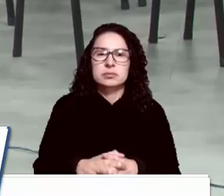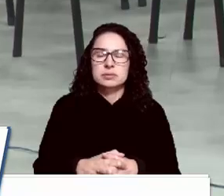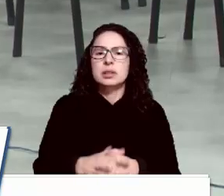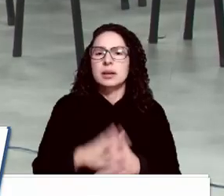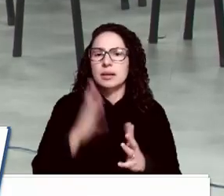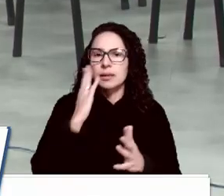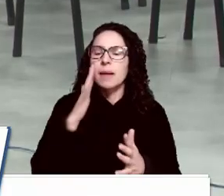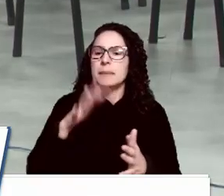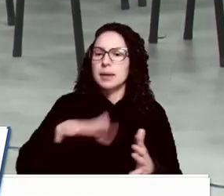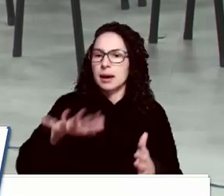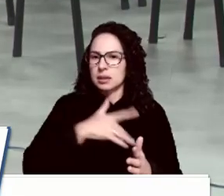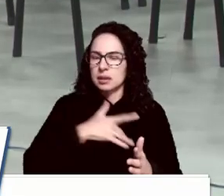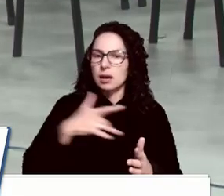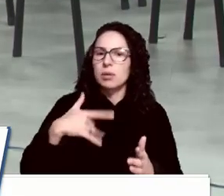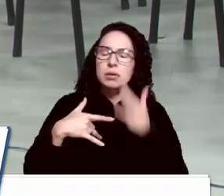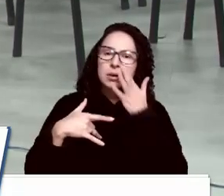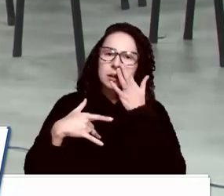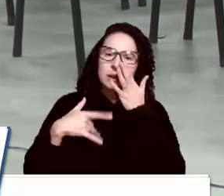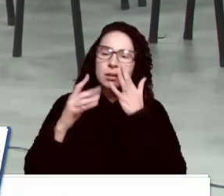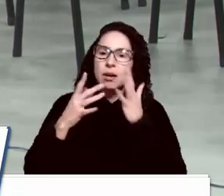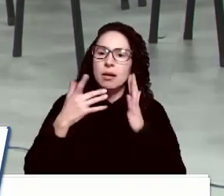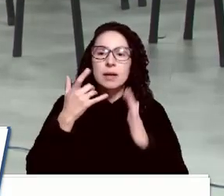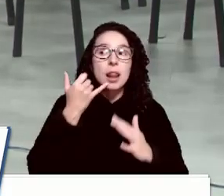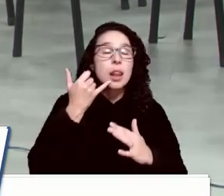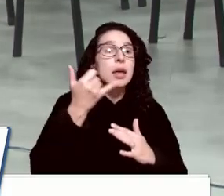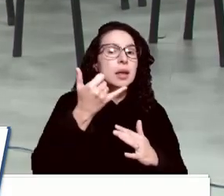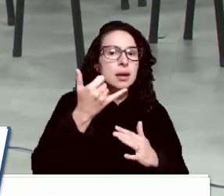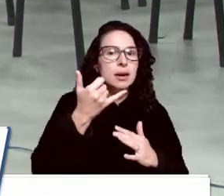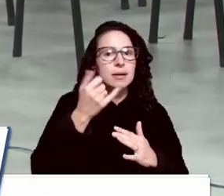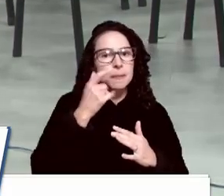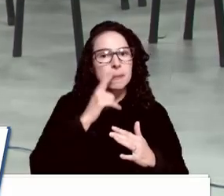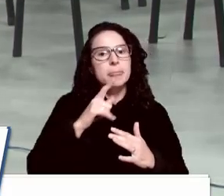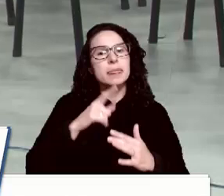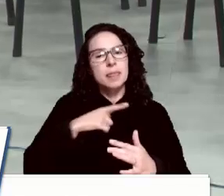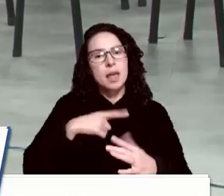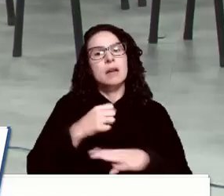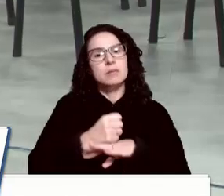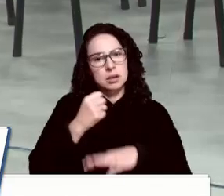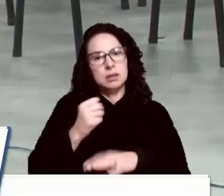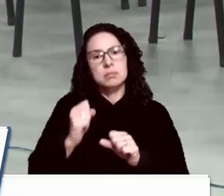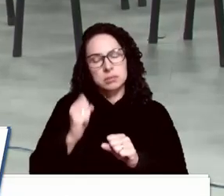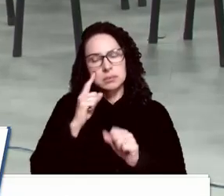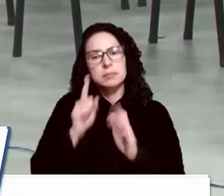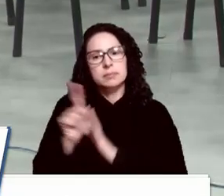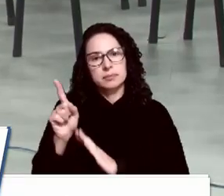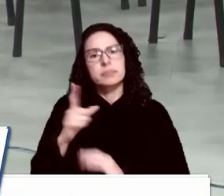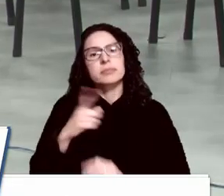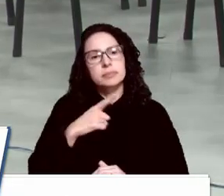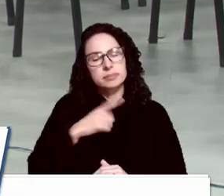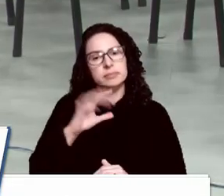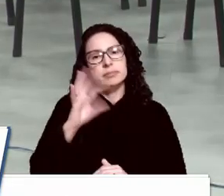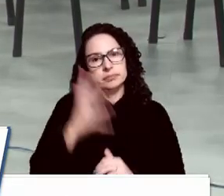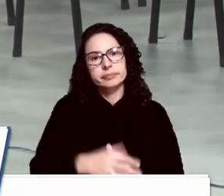saúde, basta uma ligação. Liga e fala assim: acontece isso em Franca? Ele vai falar: acontece. Infelizmente, acontece.